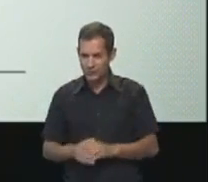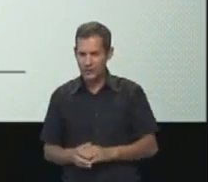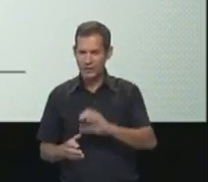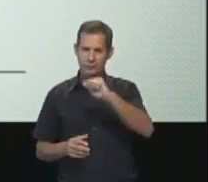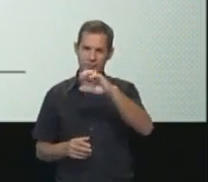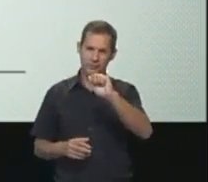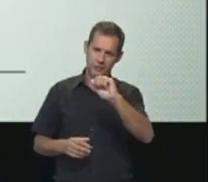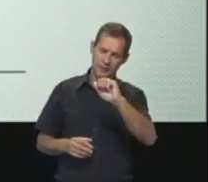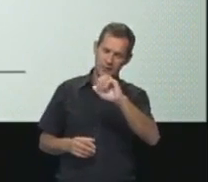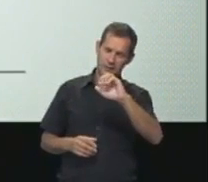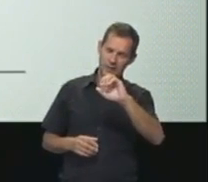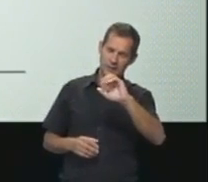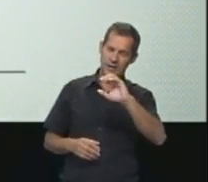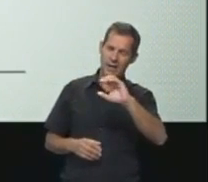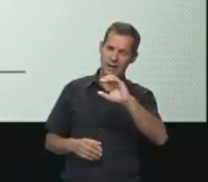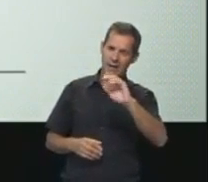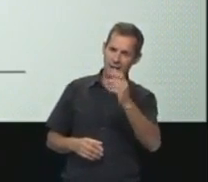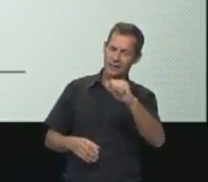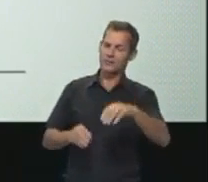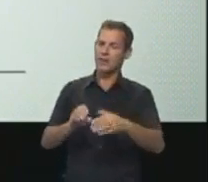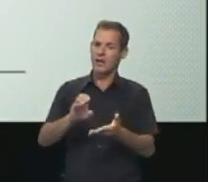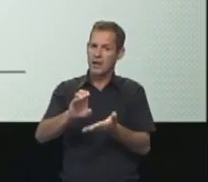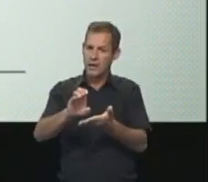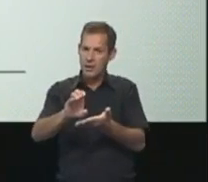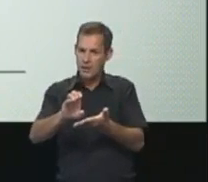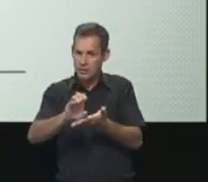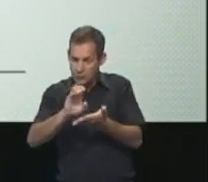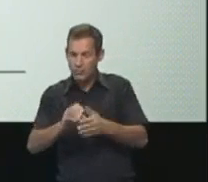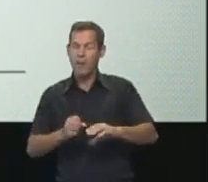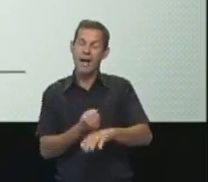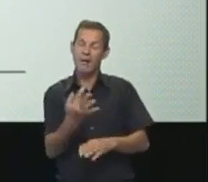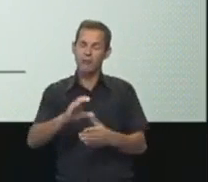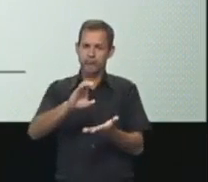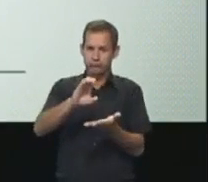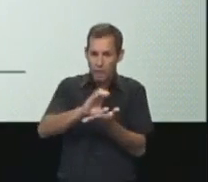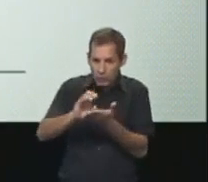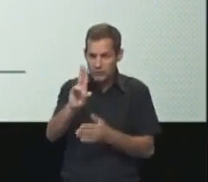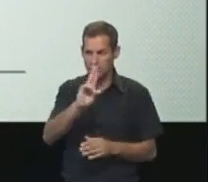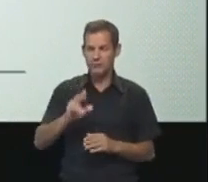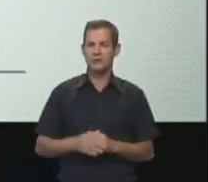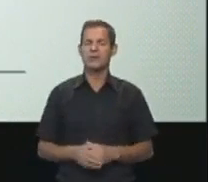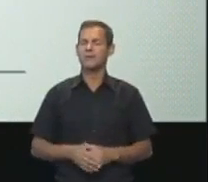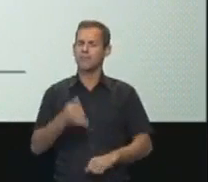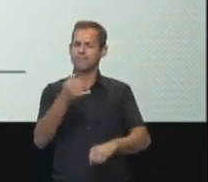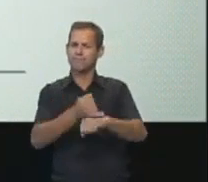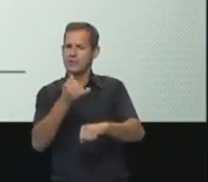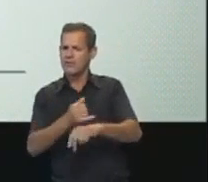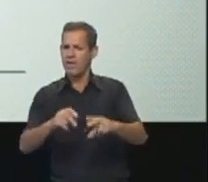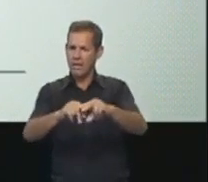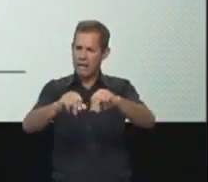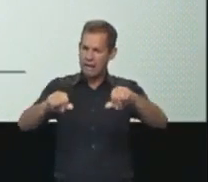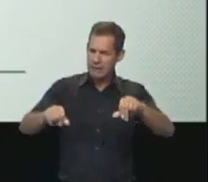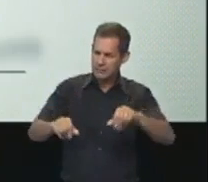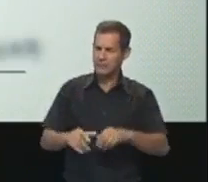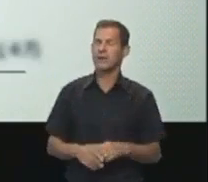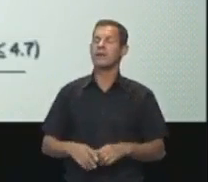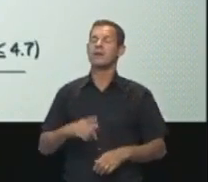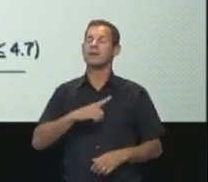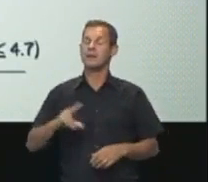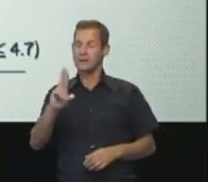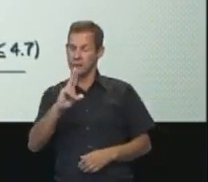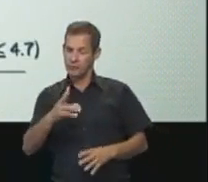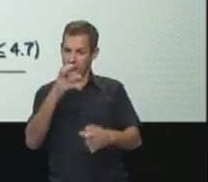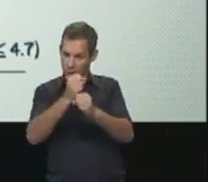de concreto armado autoportante. O volume de concreto que vai ser utilizado teria que ser calculado